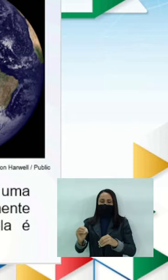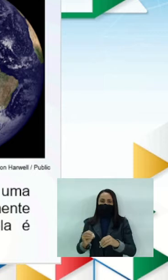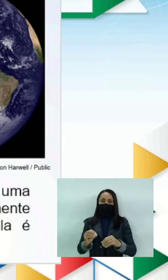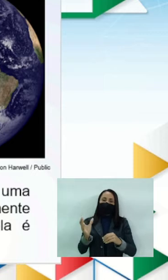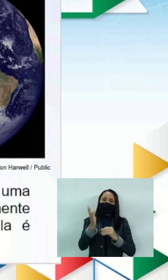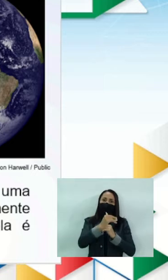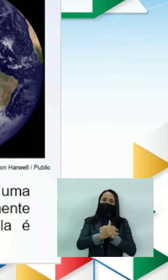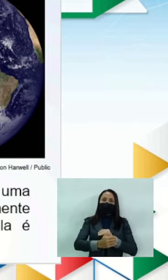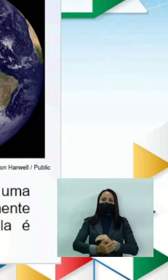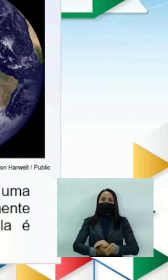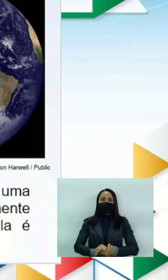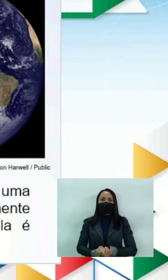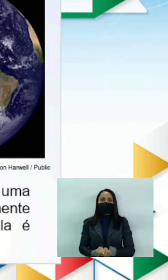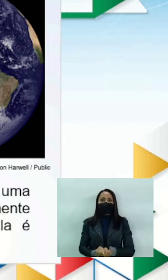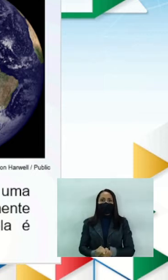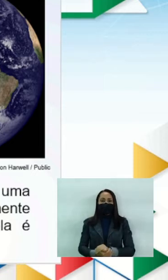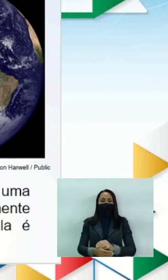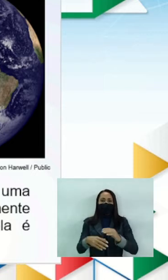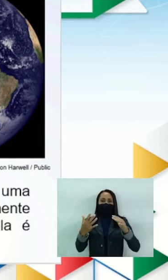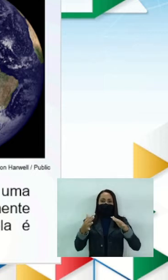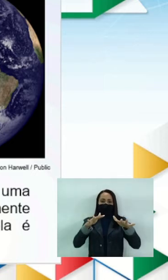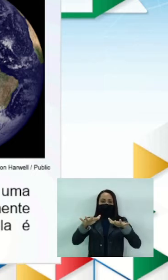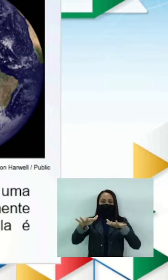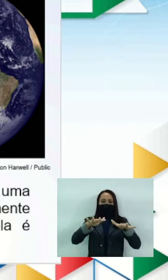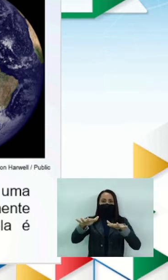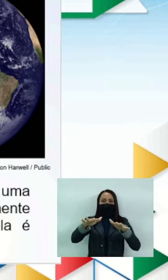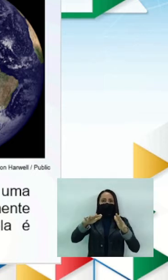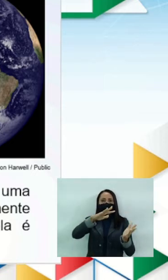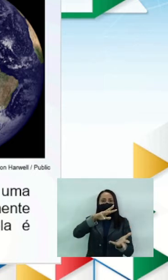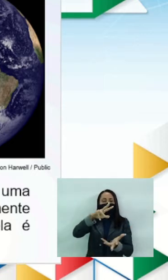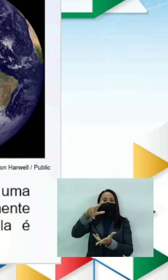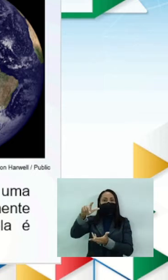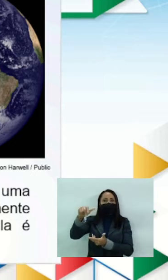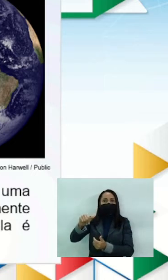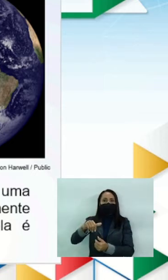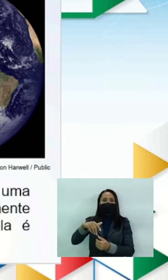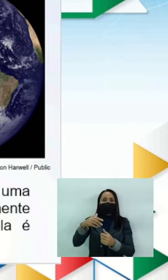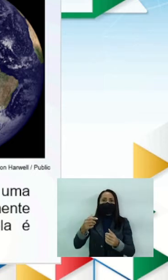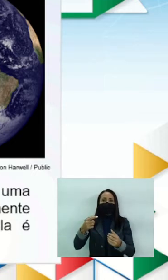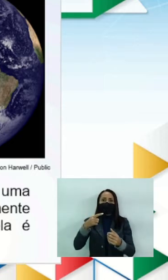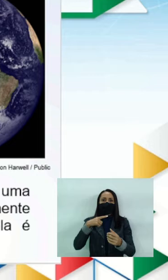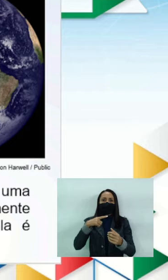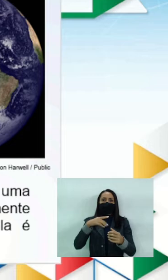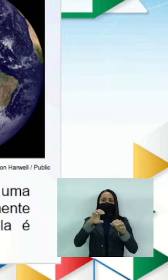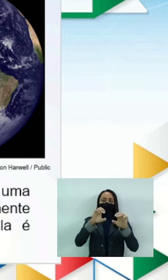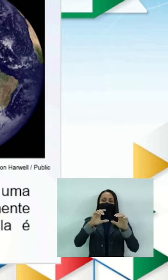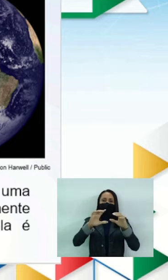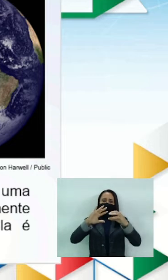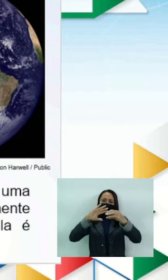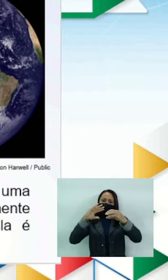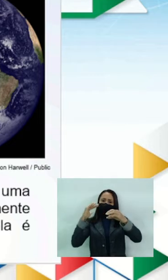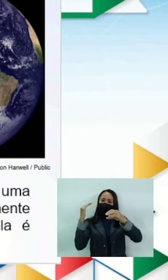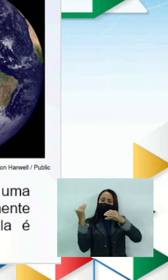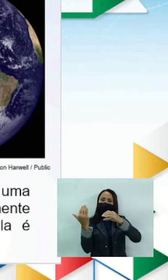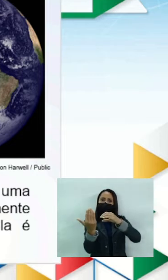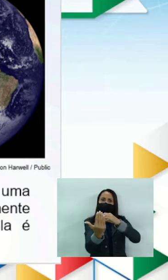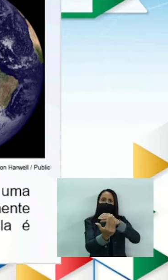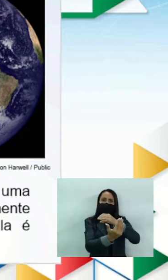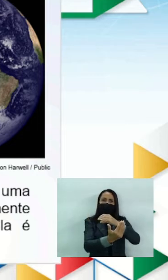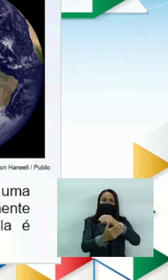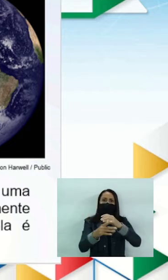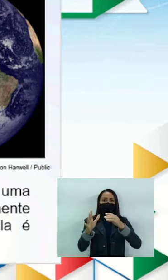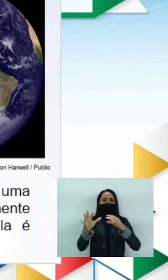lá. Os movimentos da Terra. O planeta Terra tem um formato esférico, mas não é uma